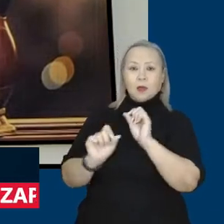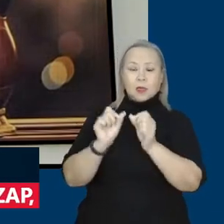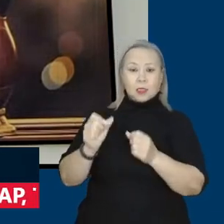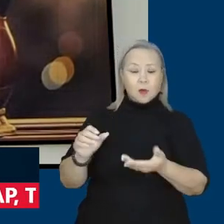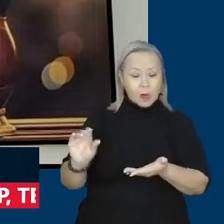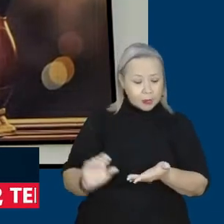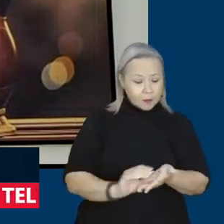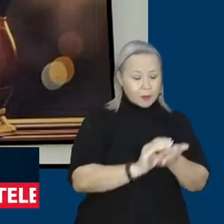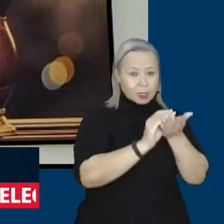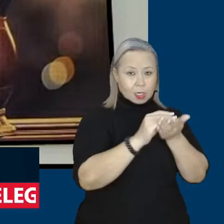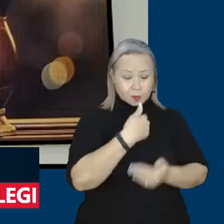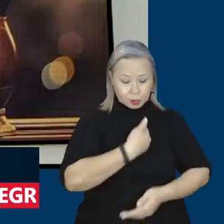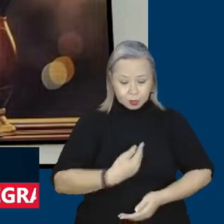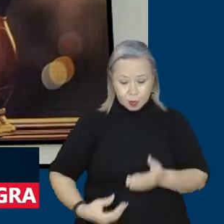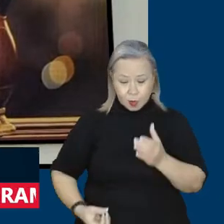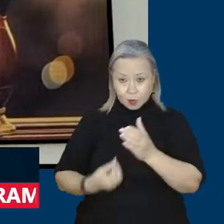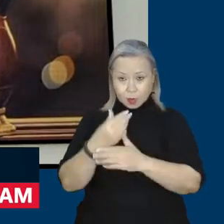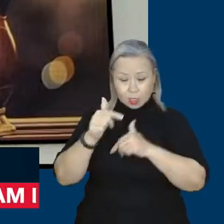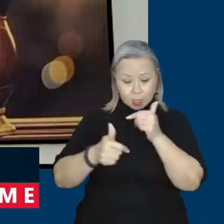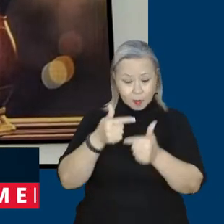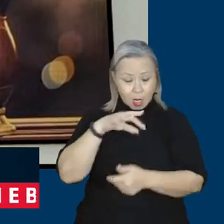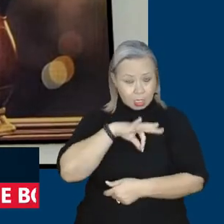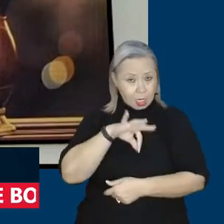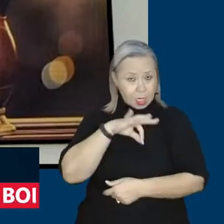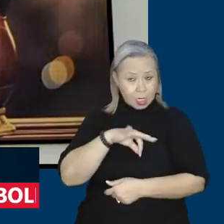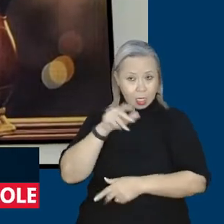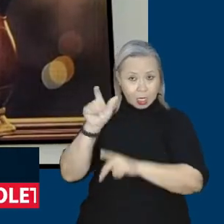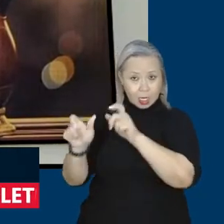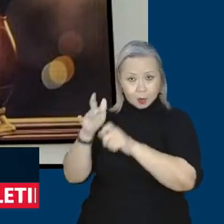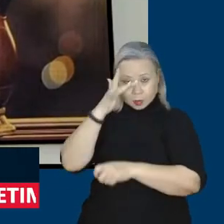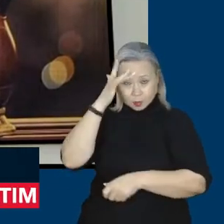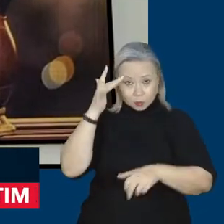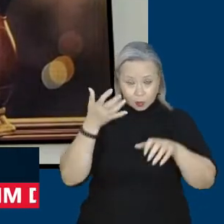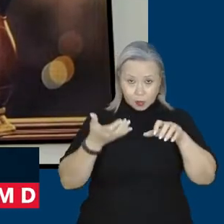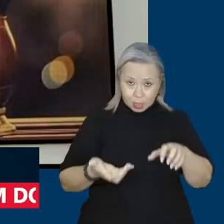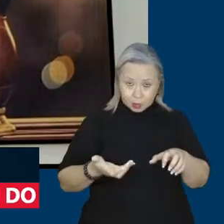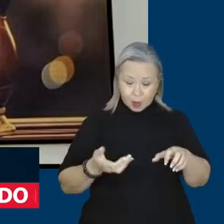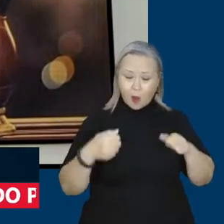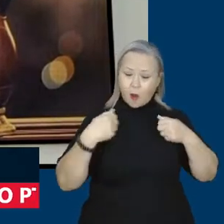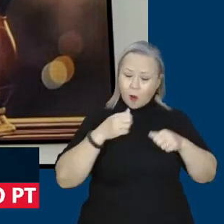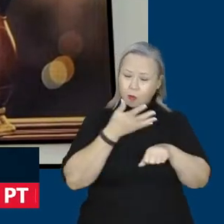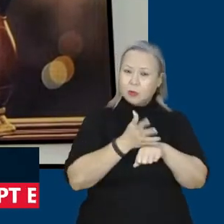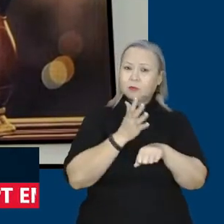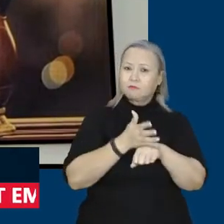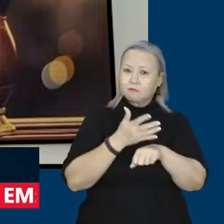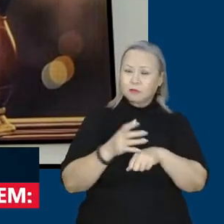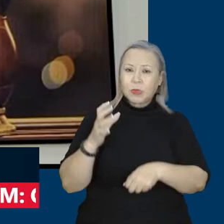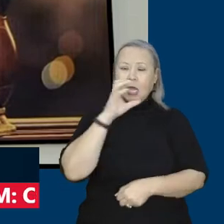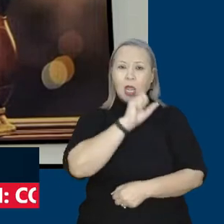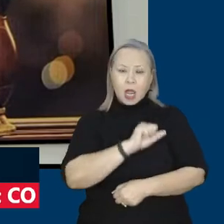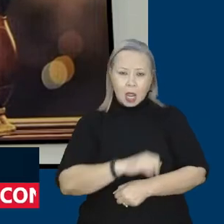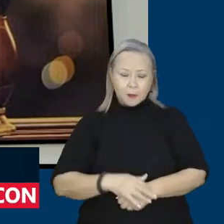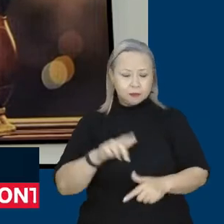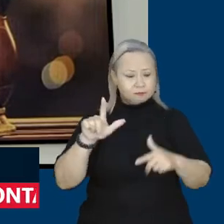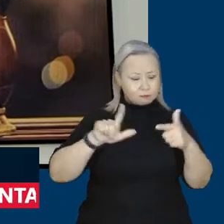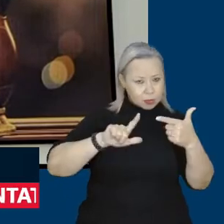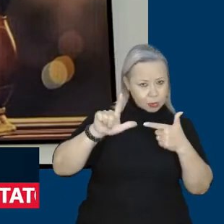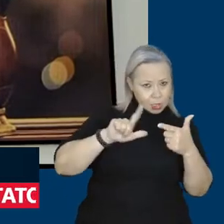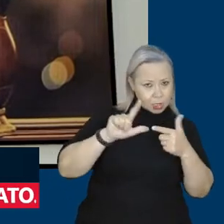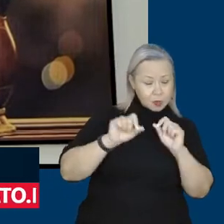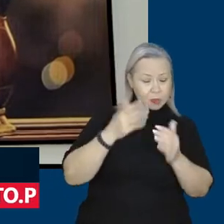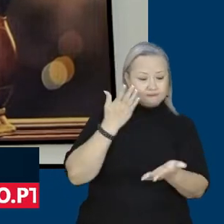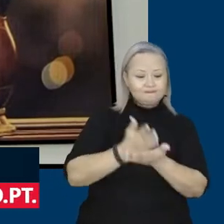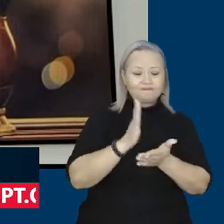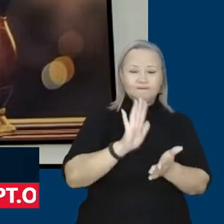público e vai gerar emprego de renda o Congresso Nacional tem que agir rapidamente a legislatura está